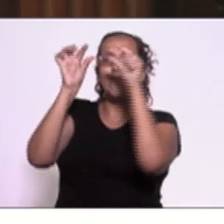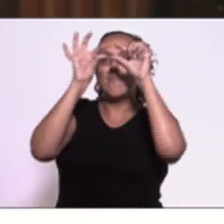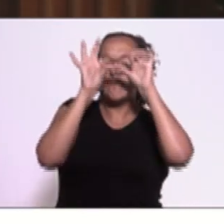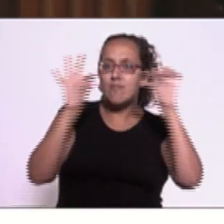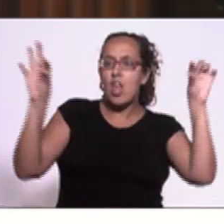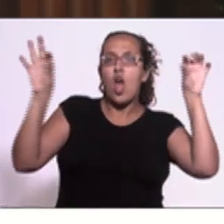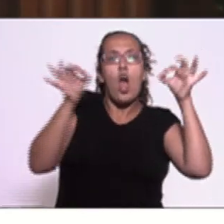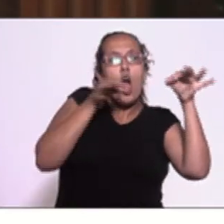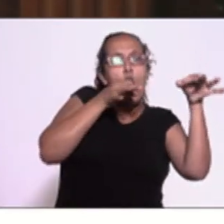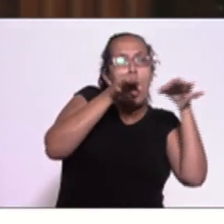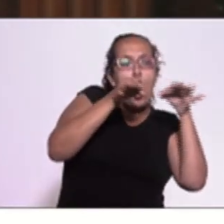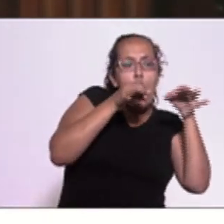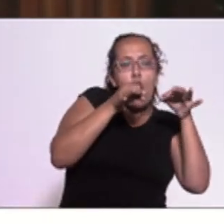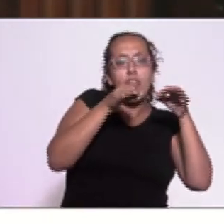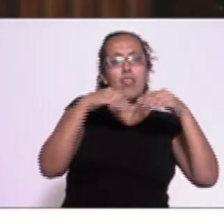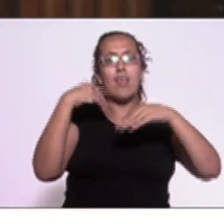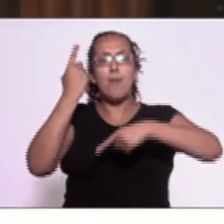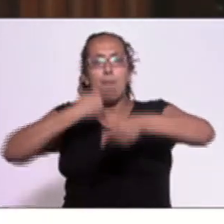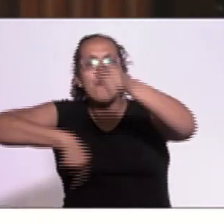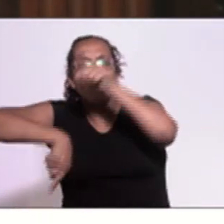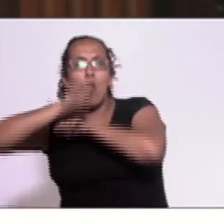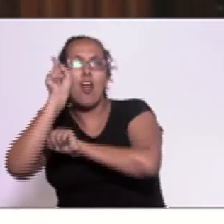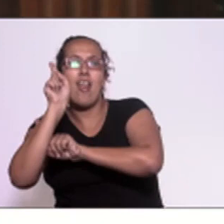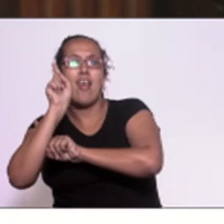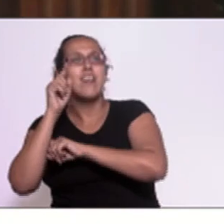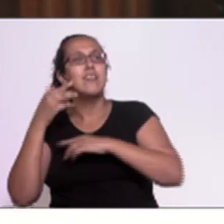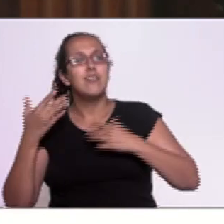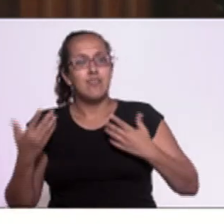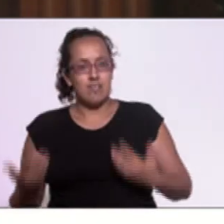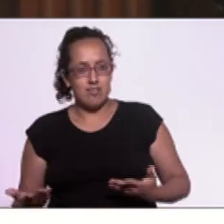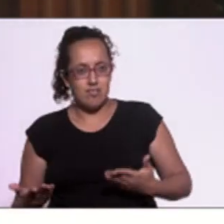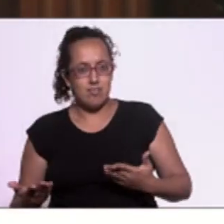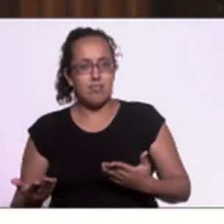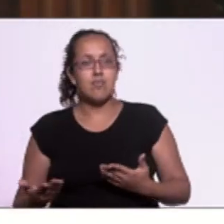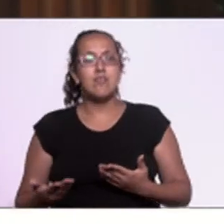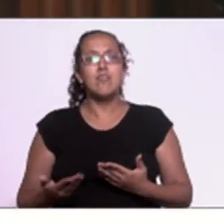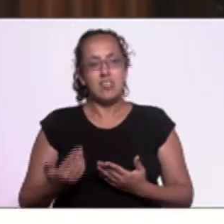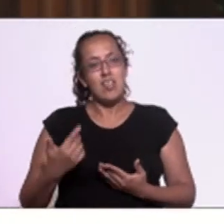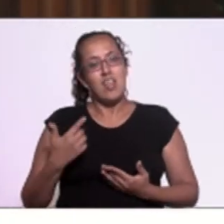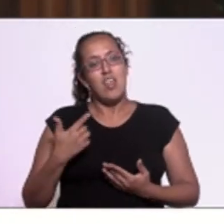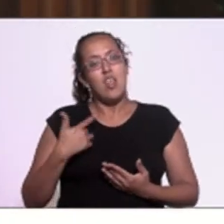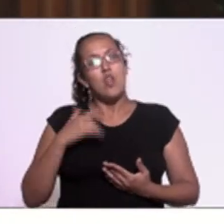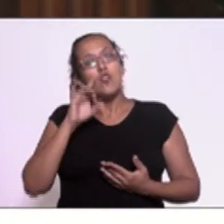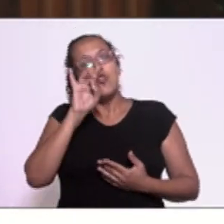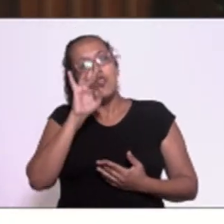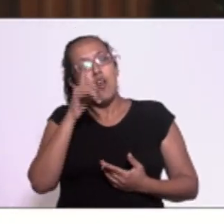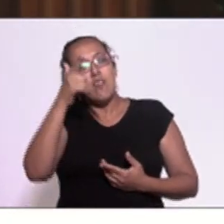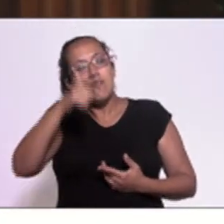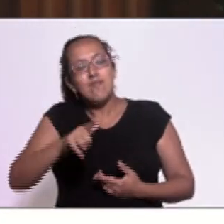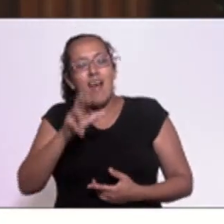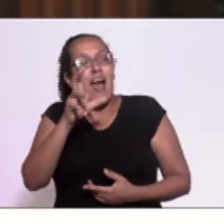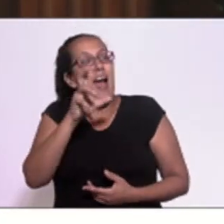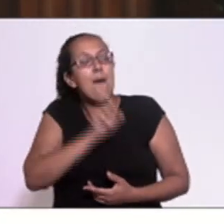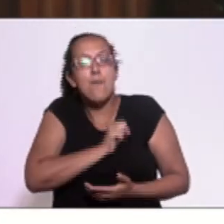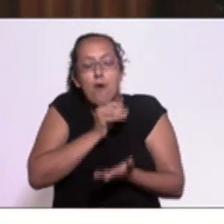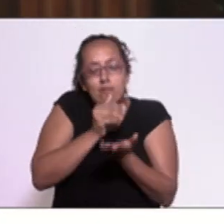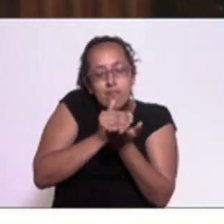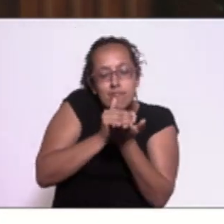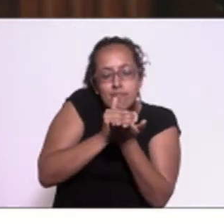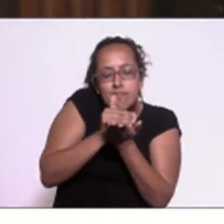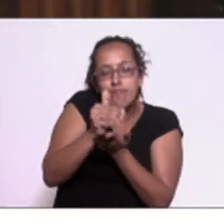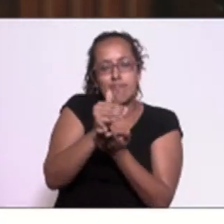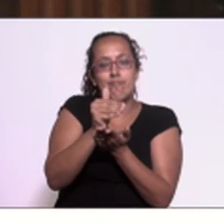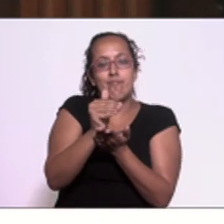progresso, a ordem como base e o progresso como fim. Eu gostaria só de restabelecer o amor por princípio, que